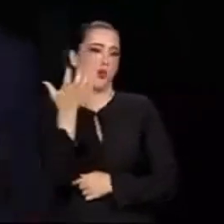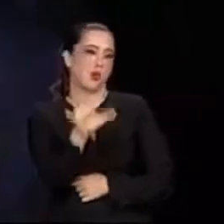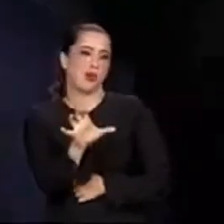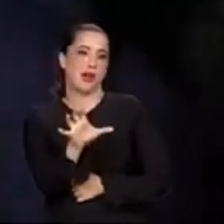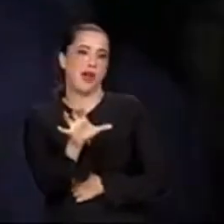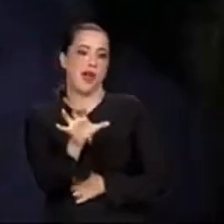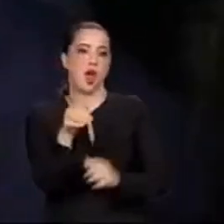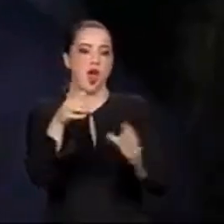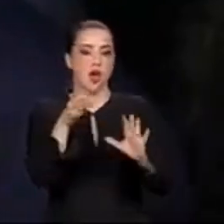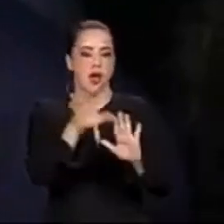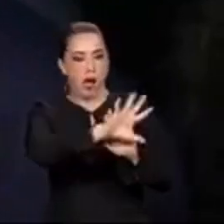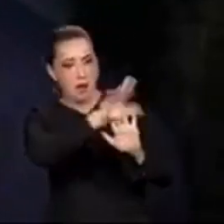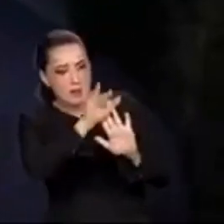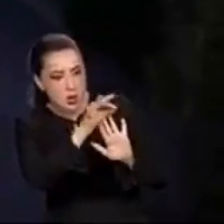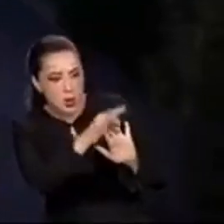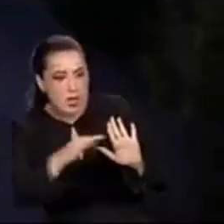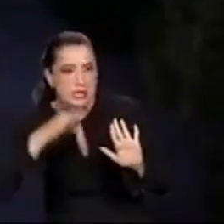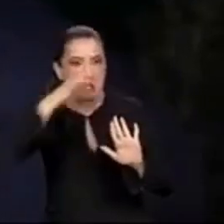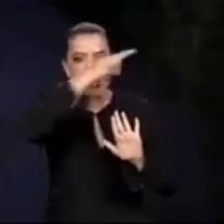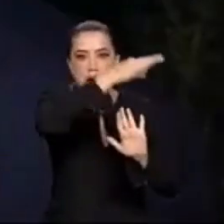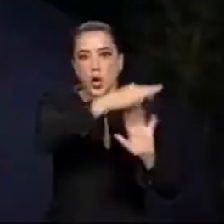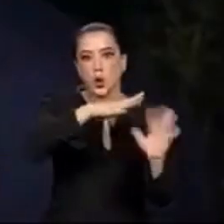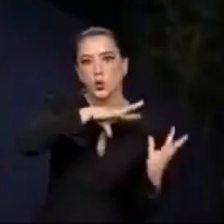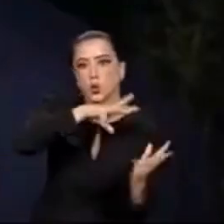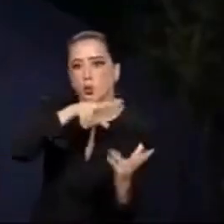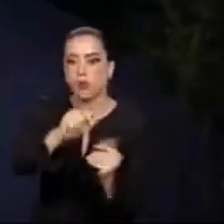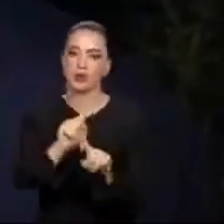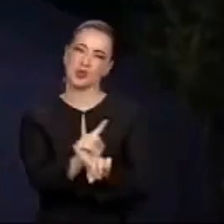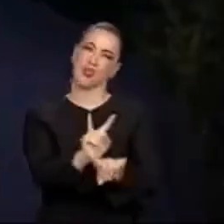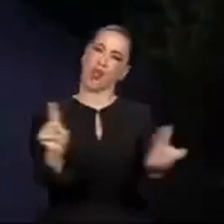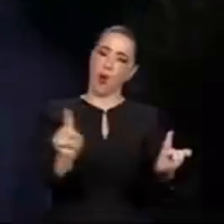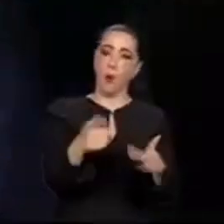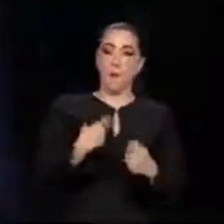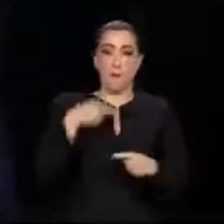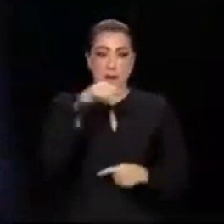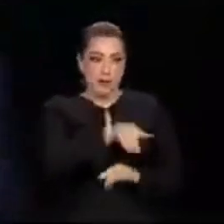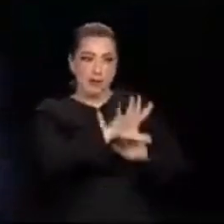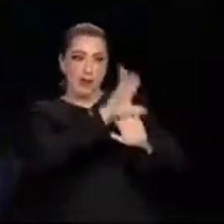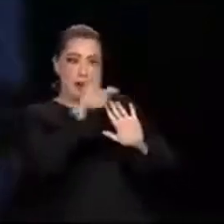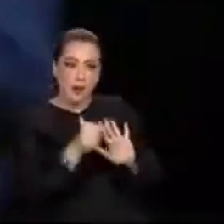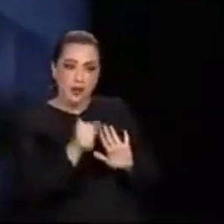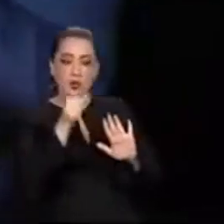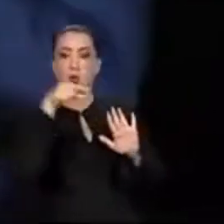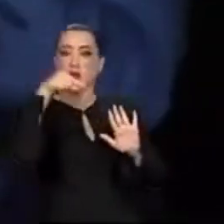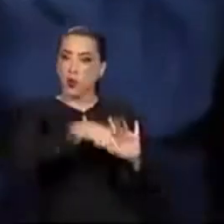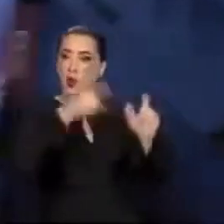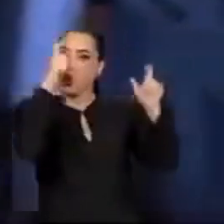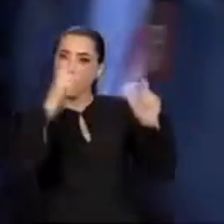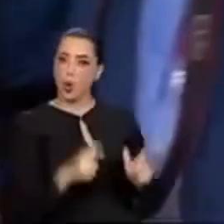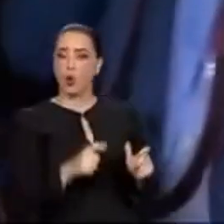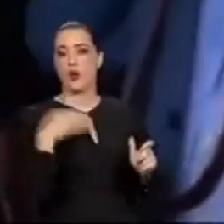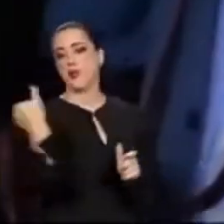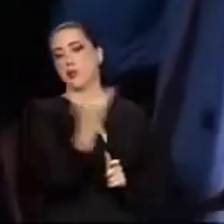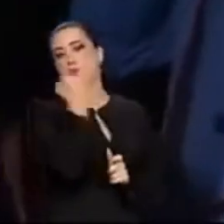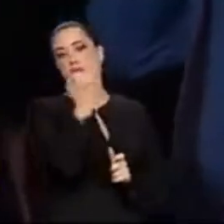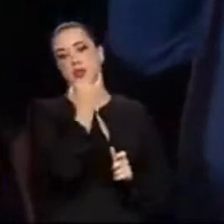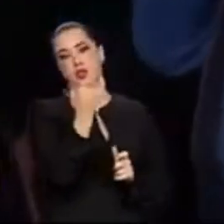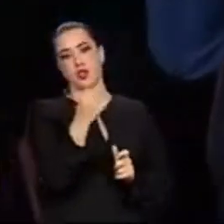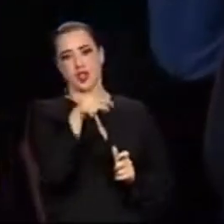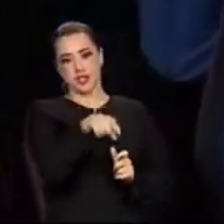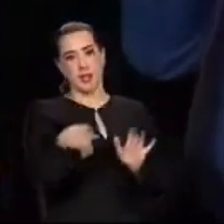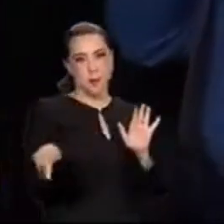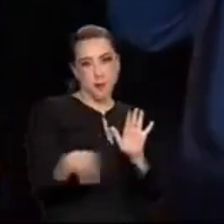mas também o Brasil não quer abrir mão de que a amazônia é um território da qual o Brasil é